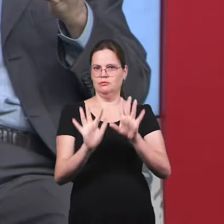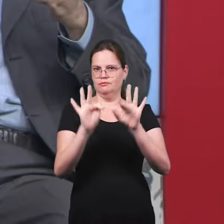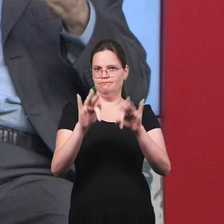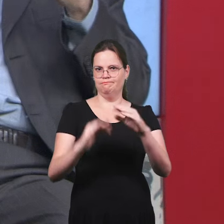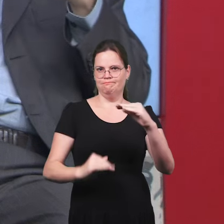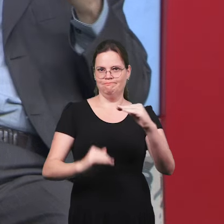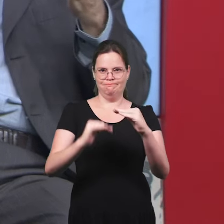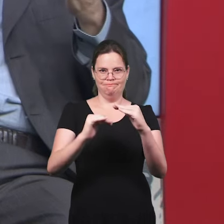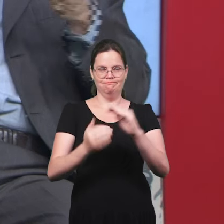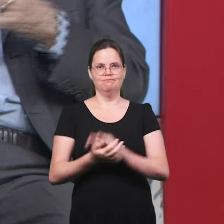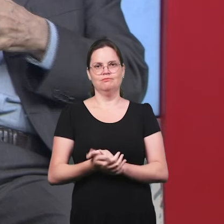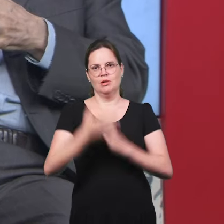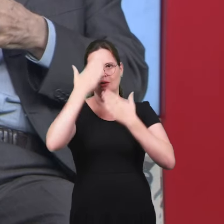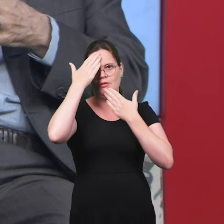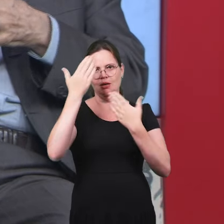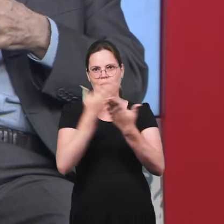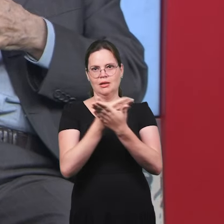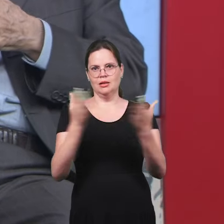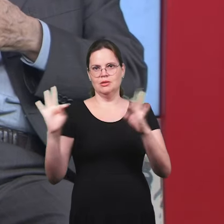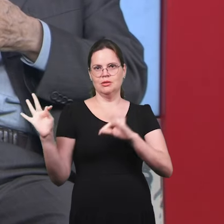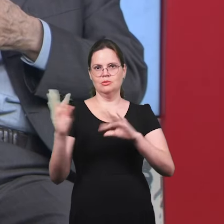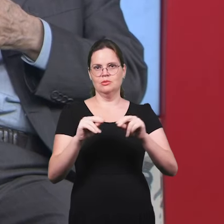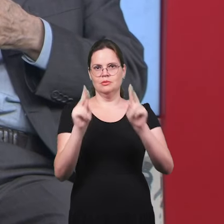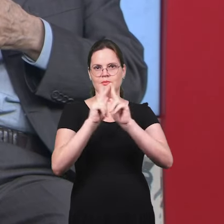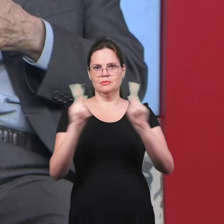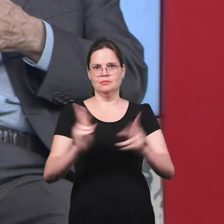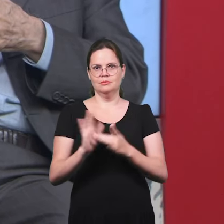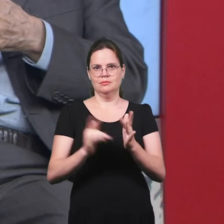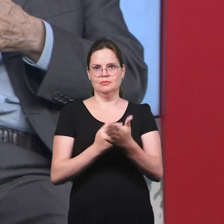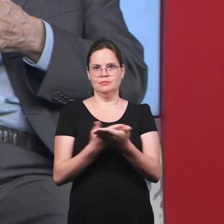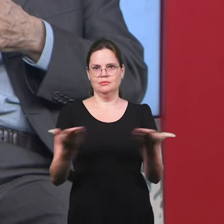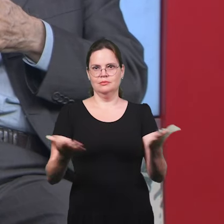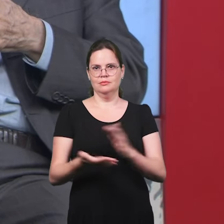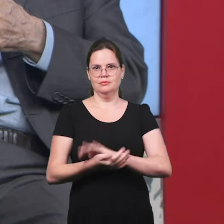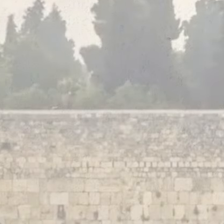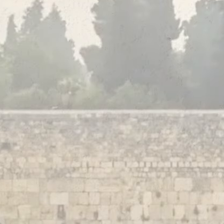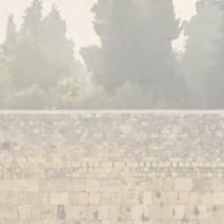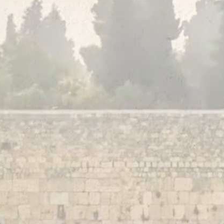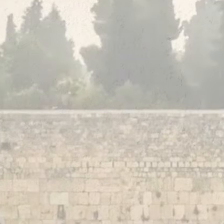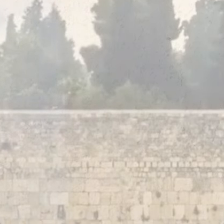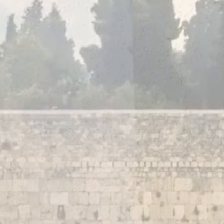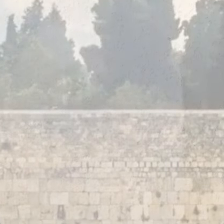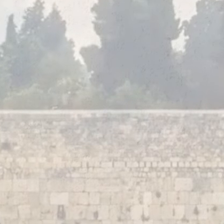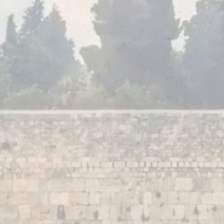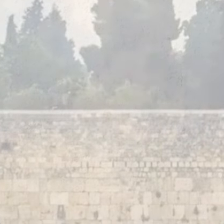no limite. Agradecemos a presença de todos. A paz do Senhor Jesus.